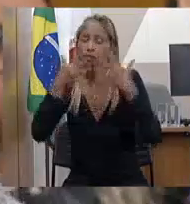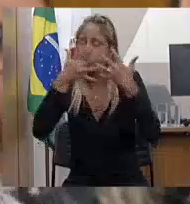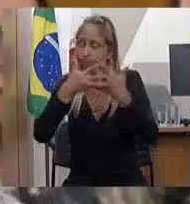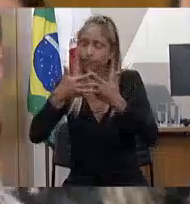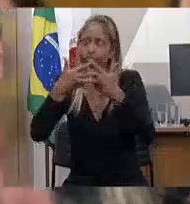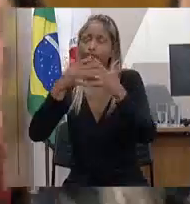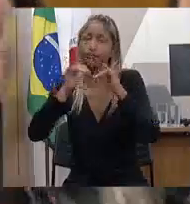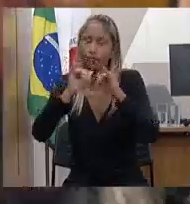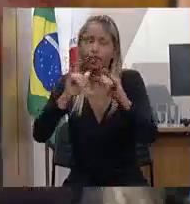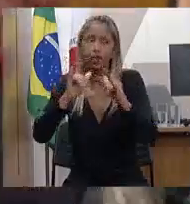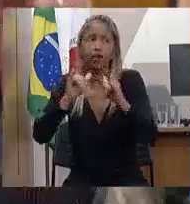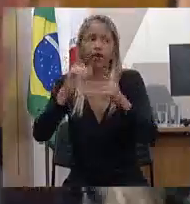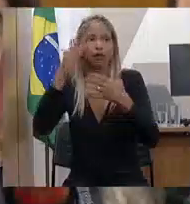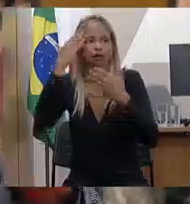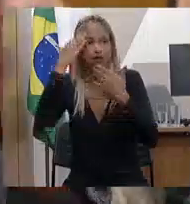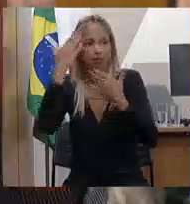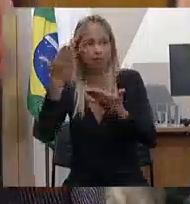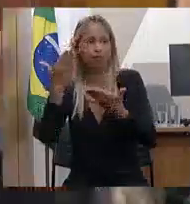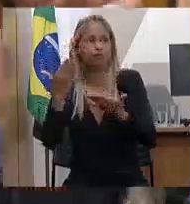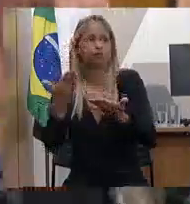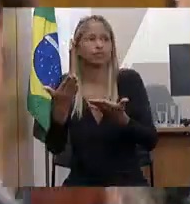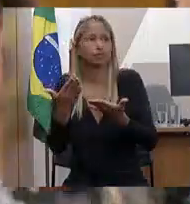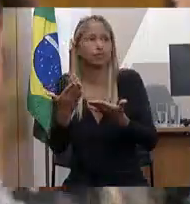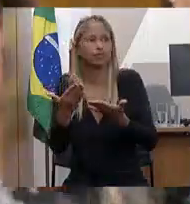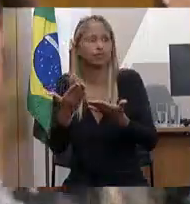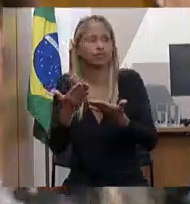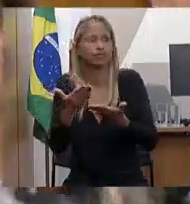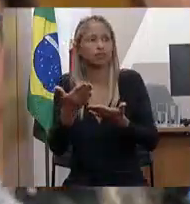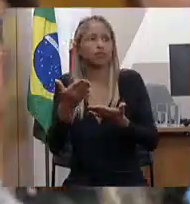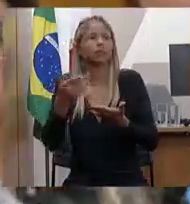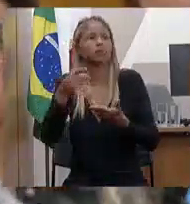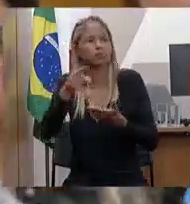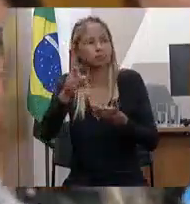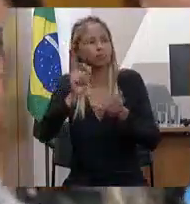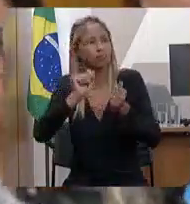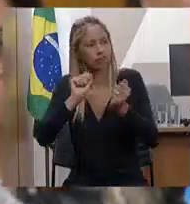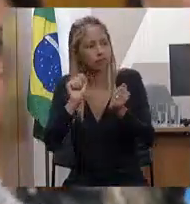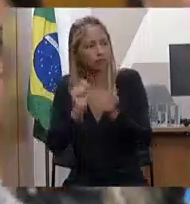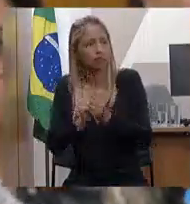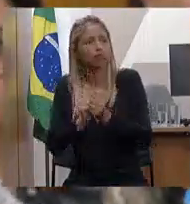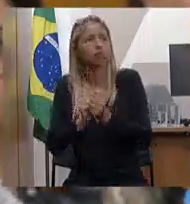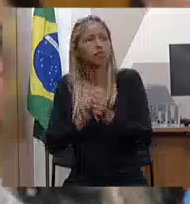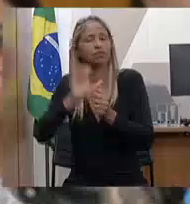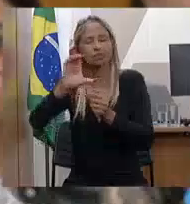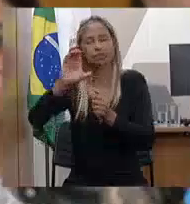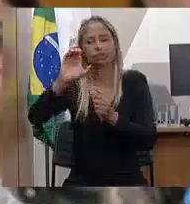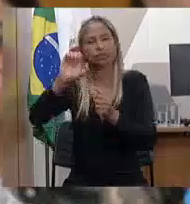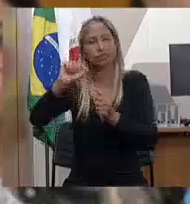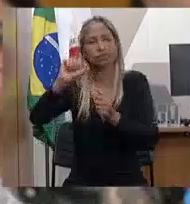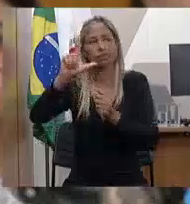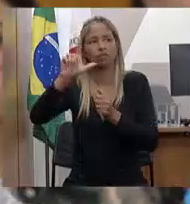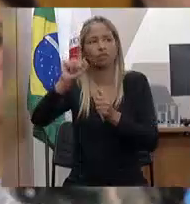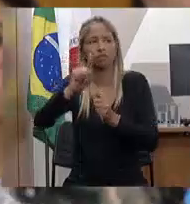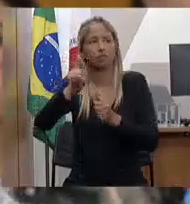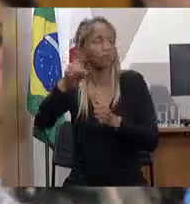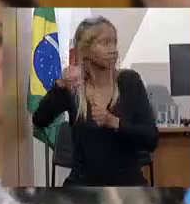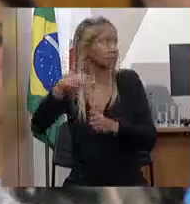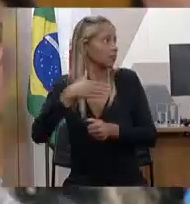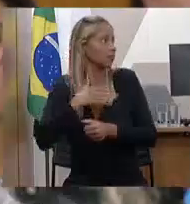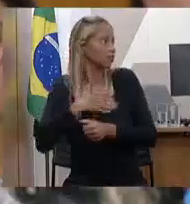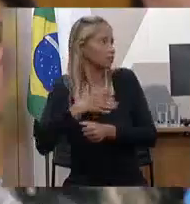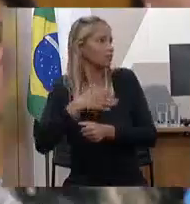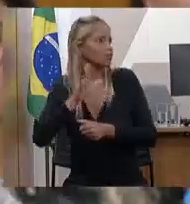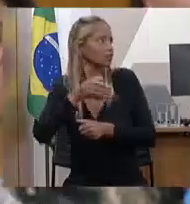Mas obrigado pela pelo empenho de vocês que tá aí por trás e que o Calazans que já foi até na nossa cidade é